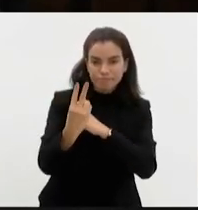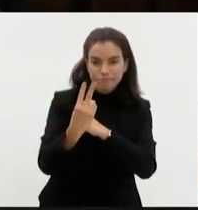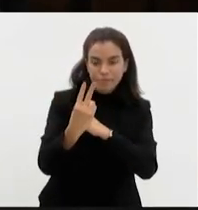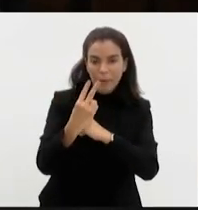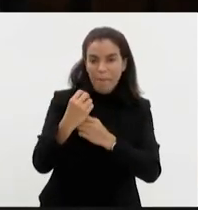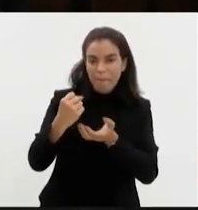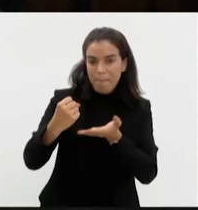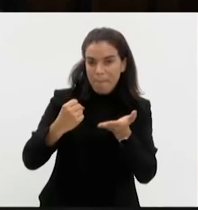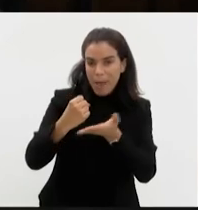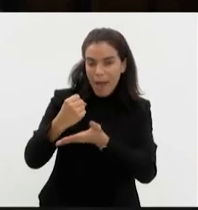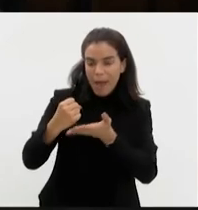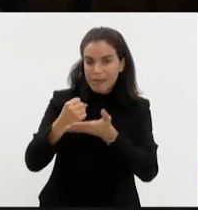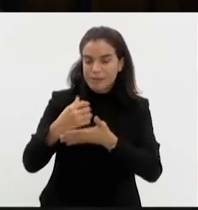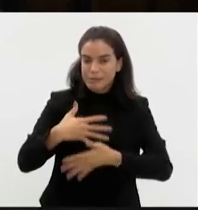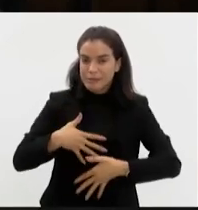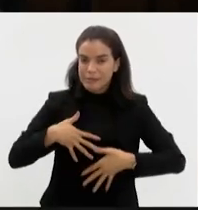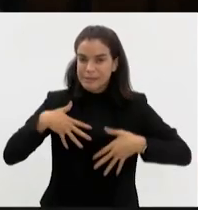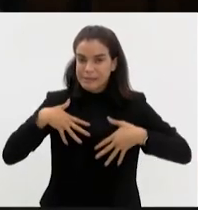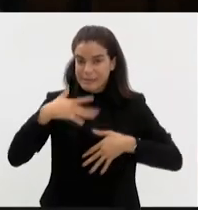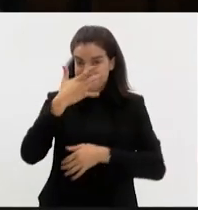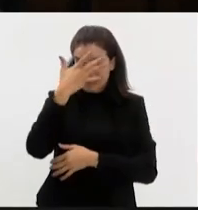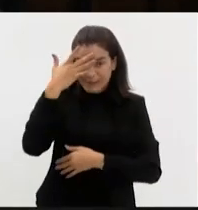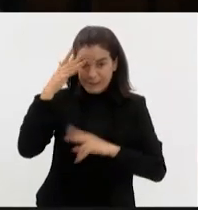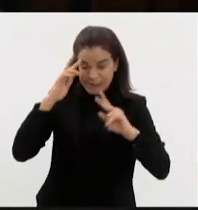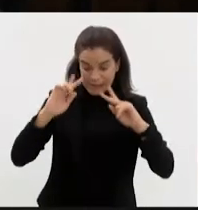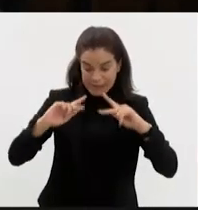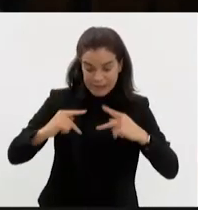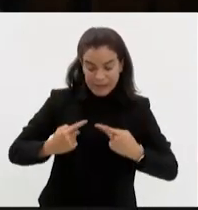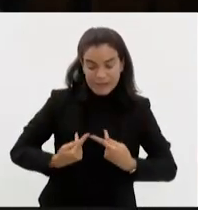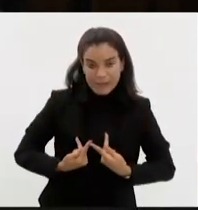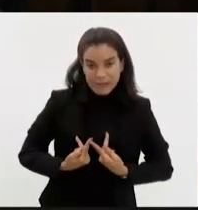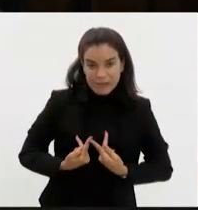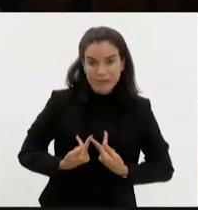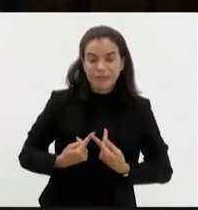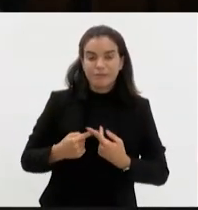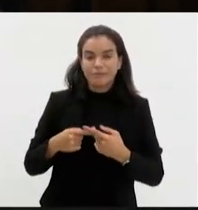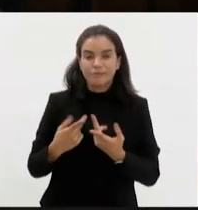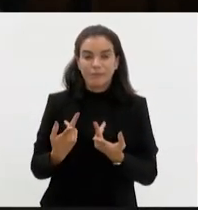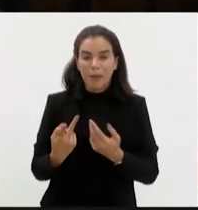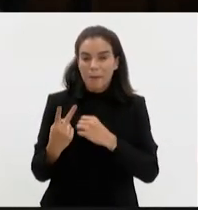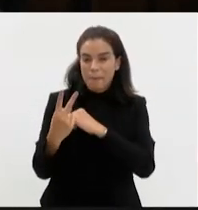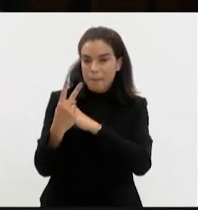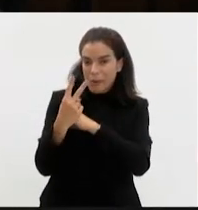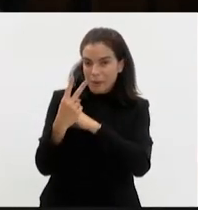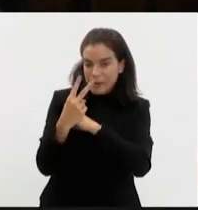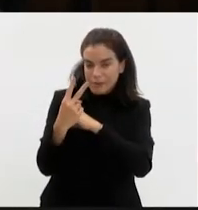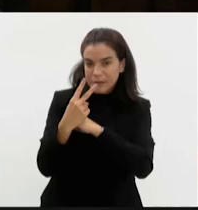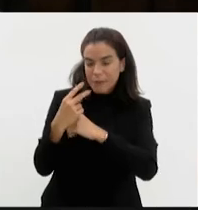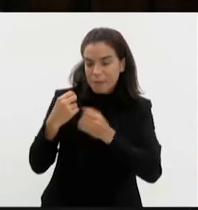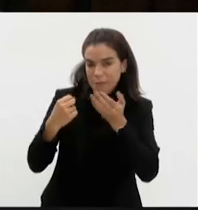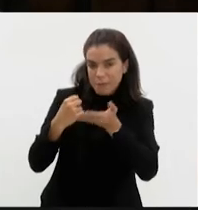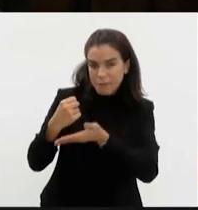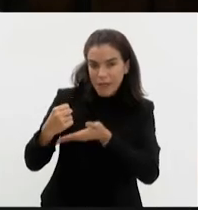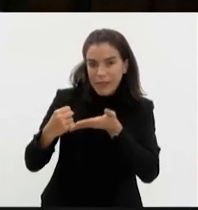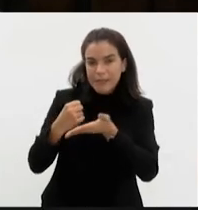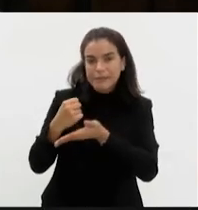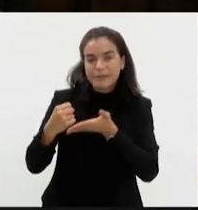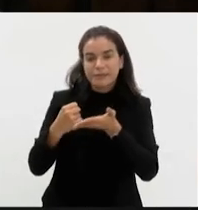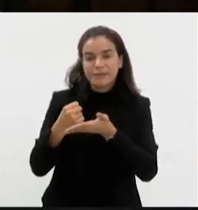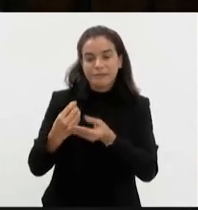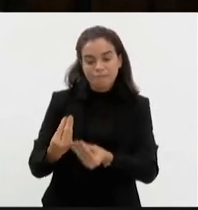básicas de dignidade da pessoa humana de eh eh condições básicas que tornem a